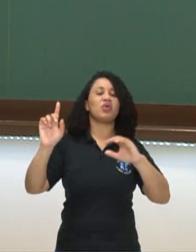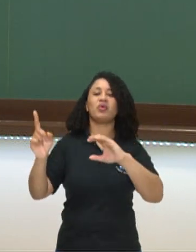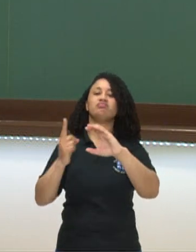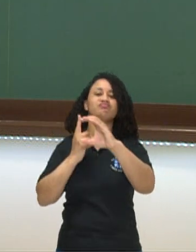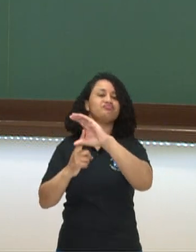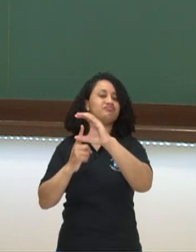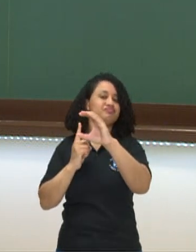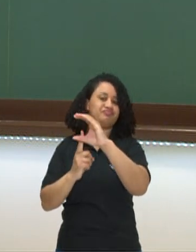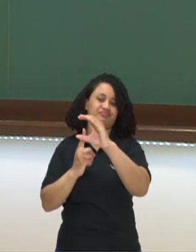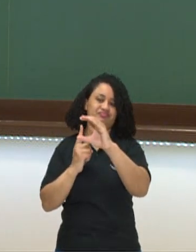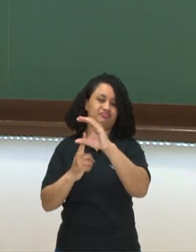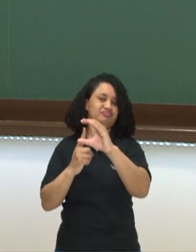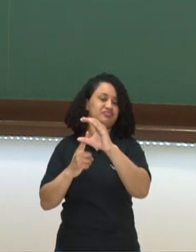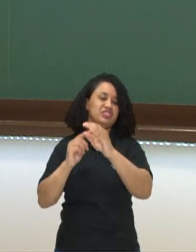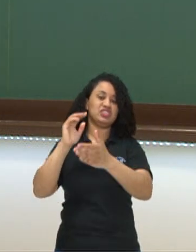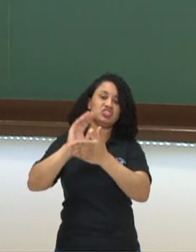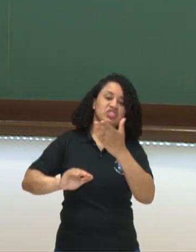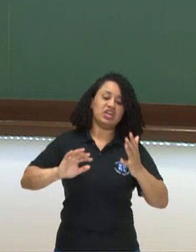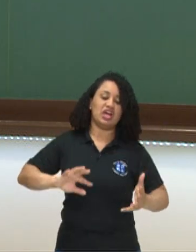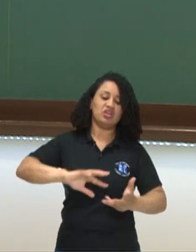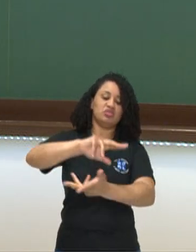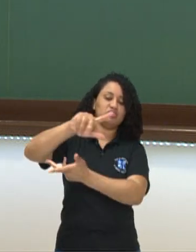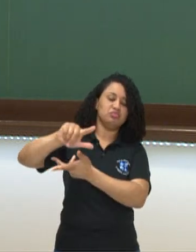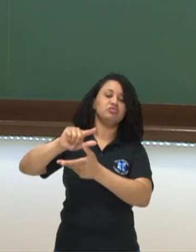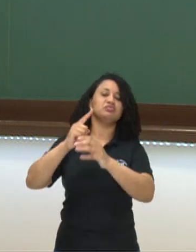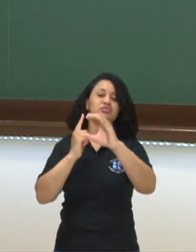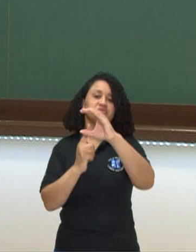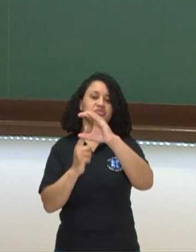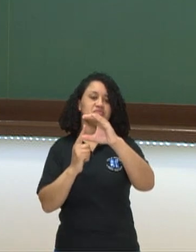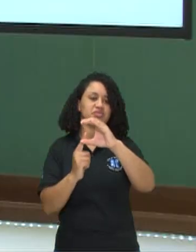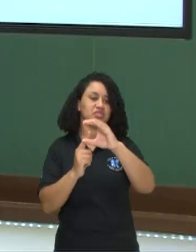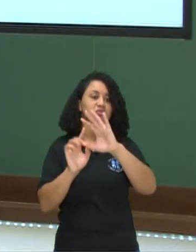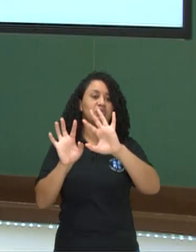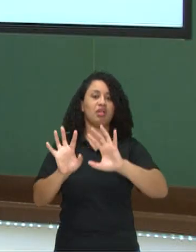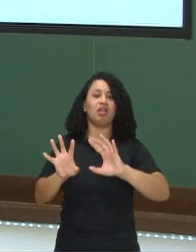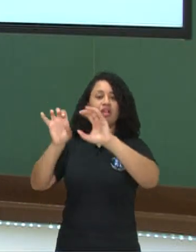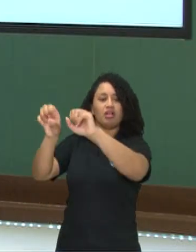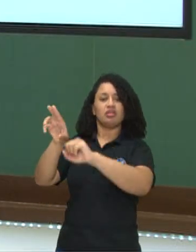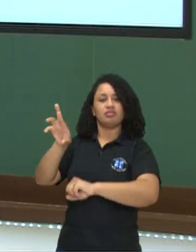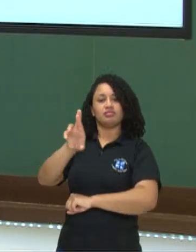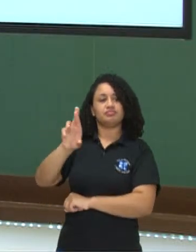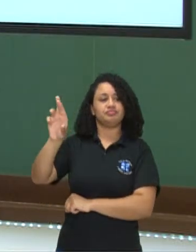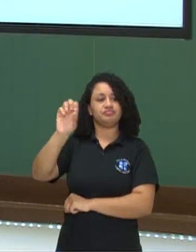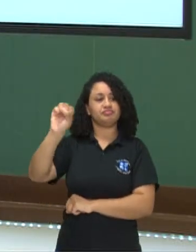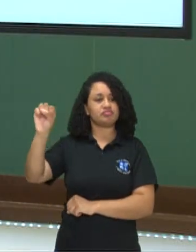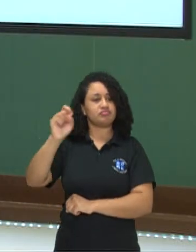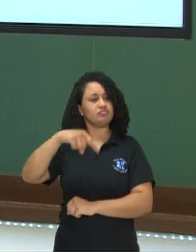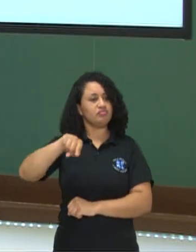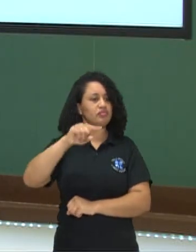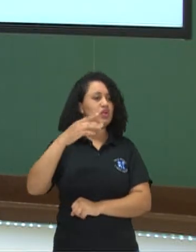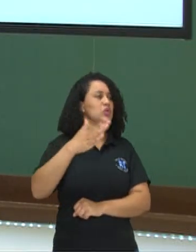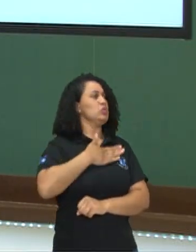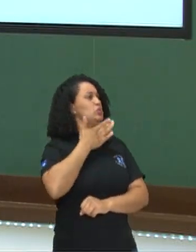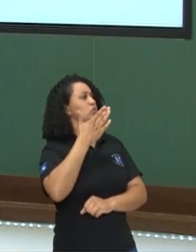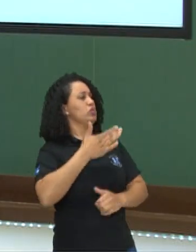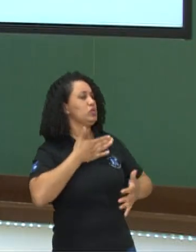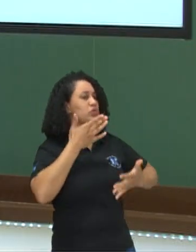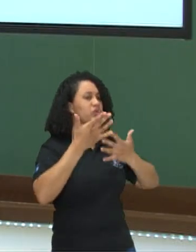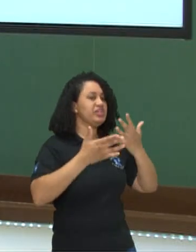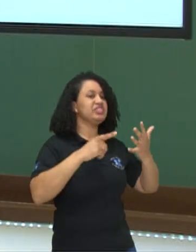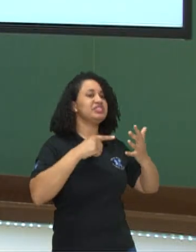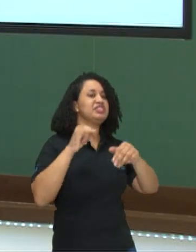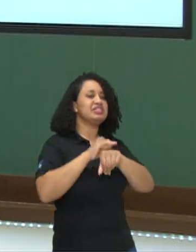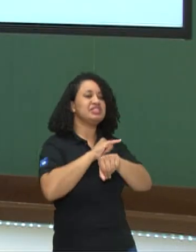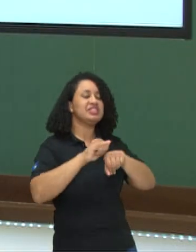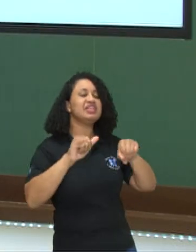o comunismo da terra. Então, invadir e derrotar a União Soviética. Os soviéticos, pegos de surpresa, usaram